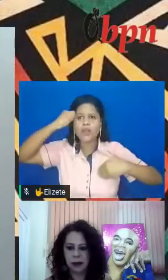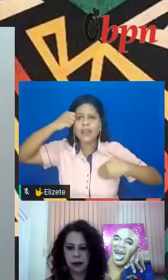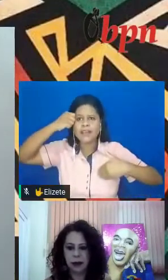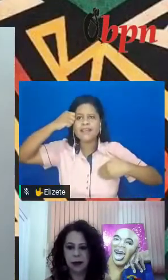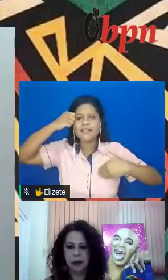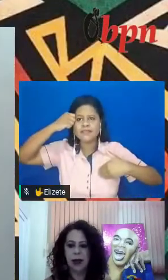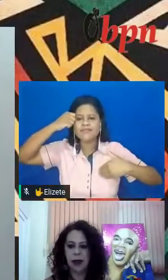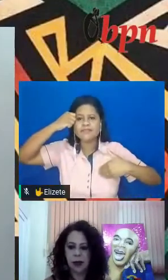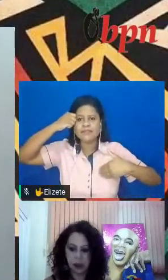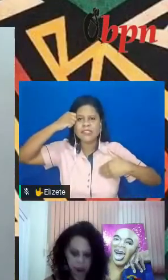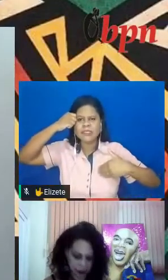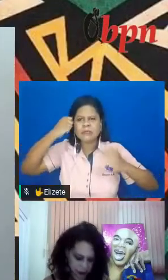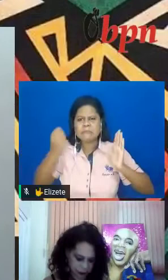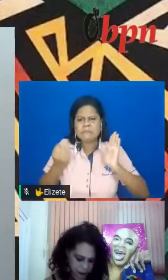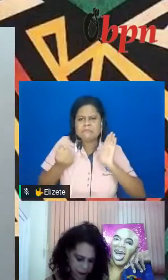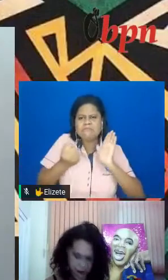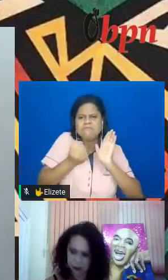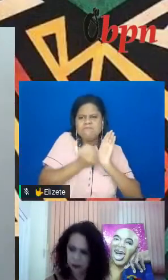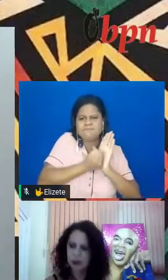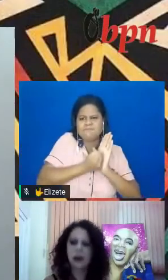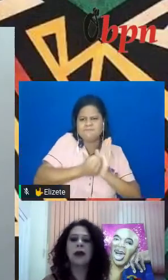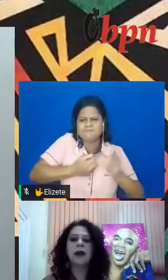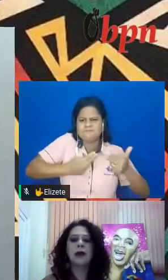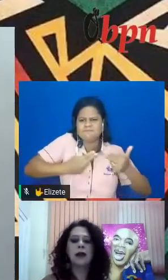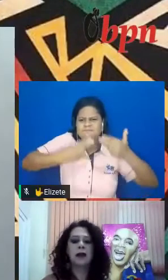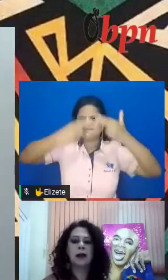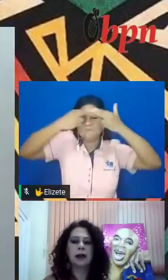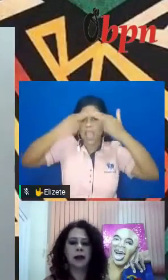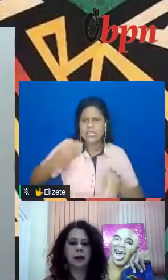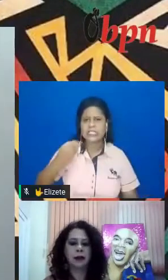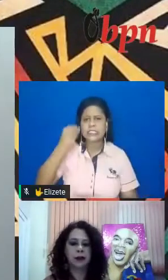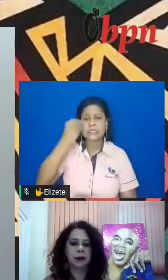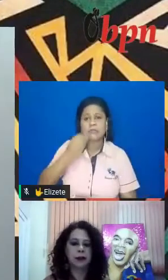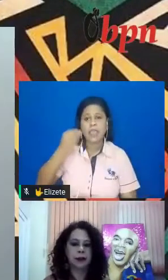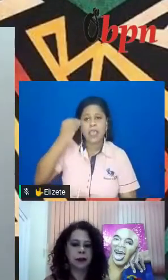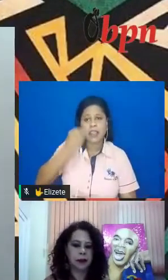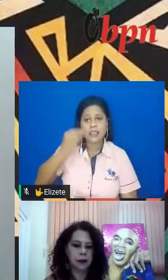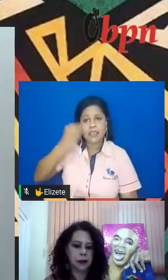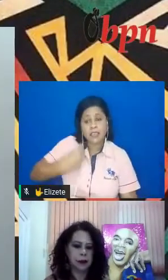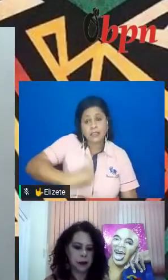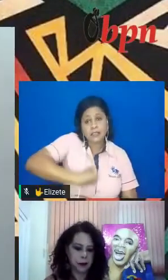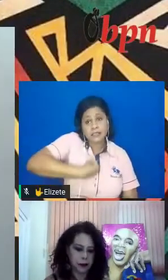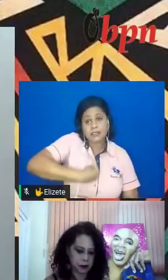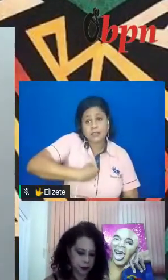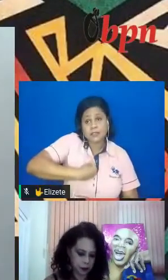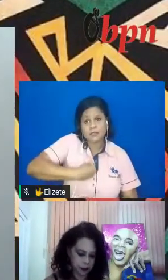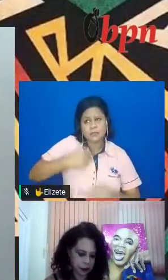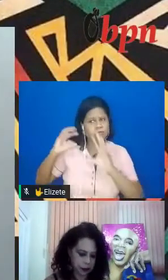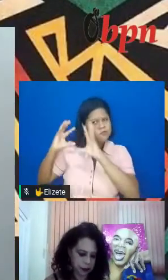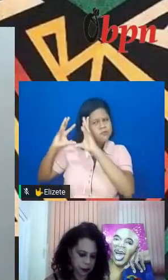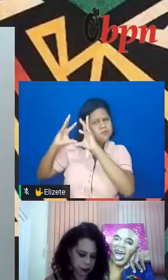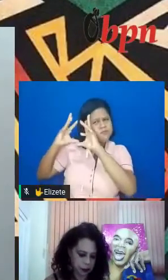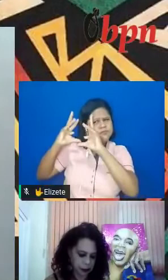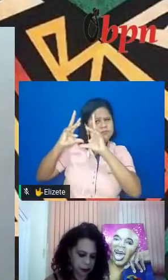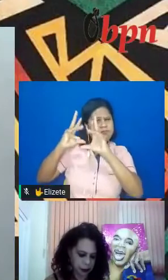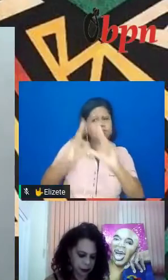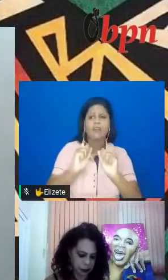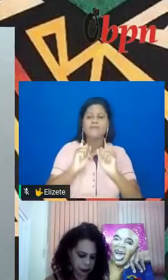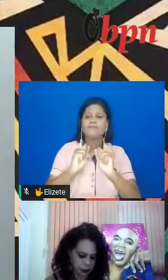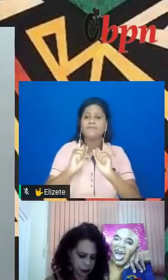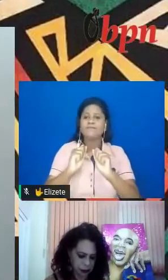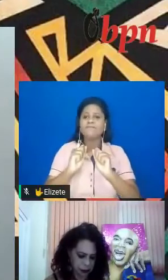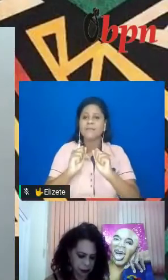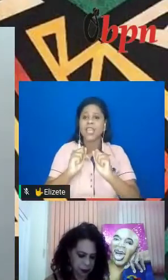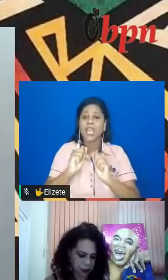carregado, marcado de nossas experiências e de nossas vivências, e de nossas vivências